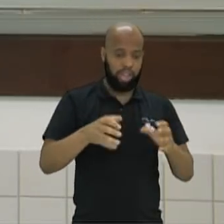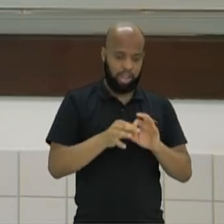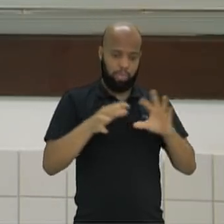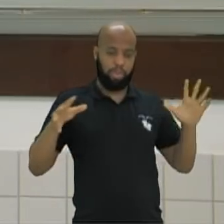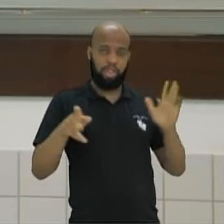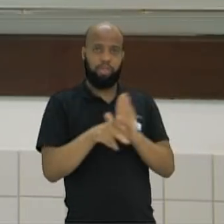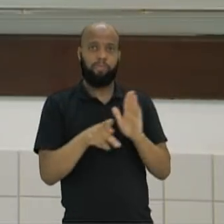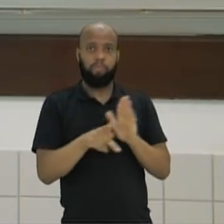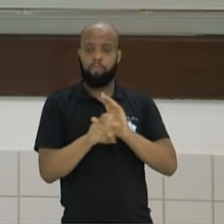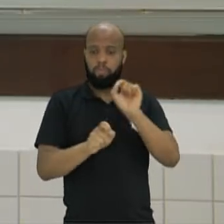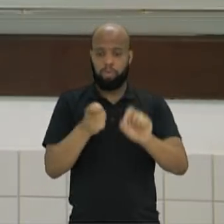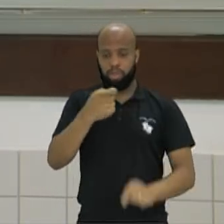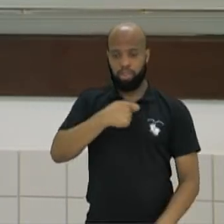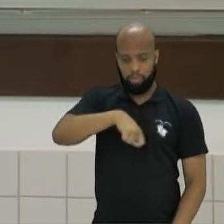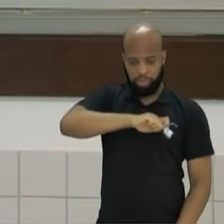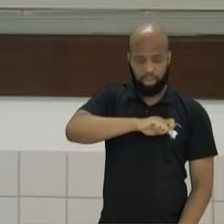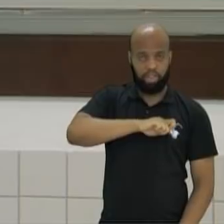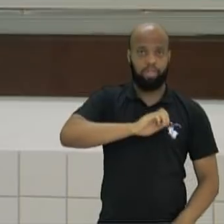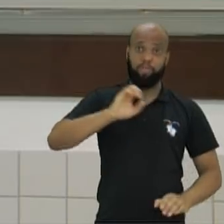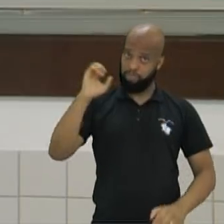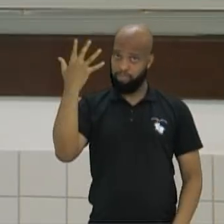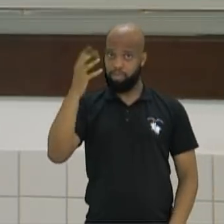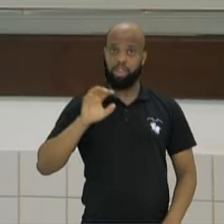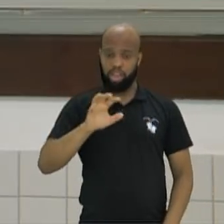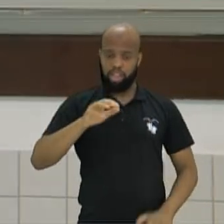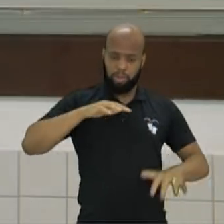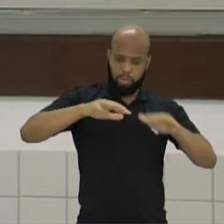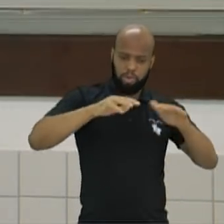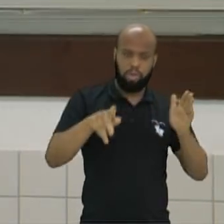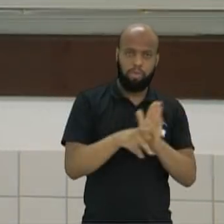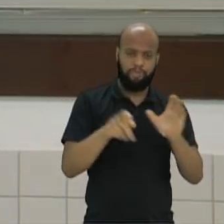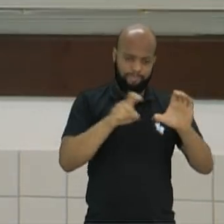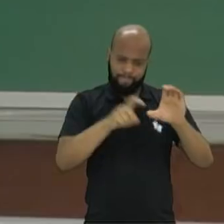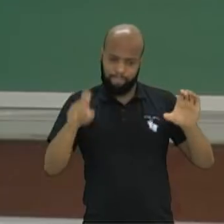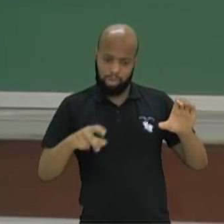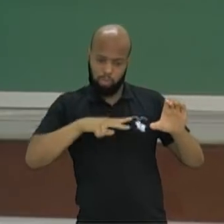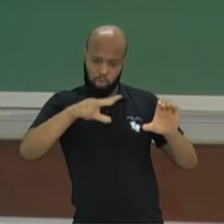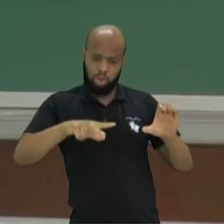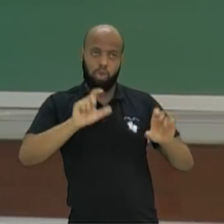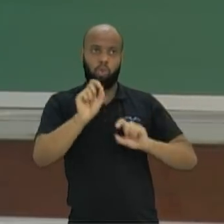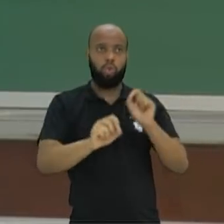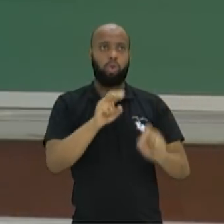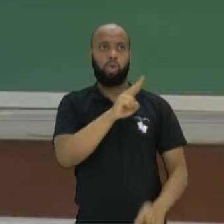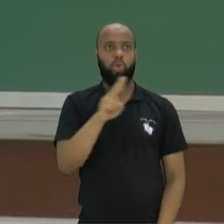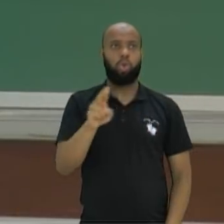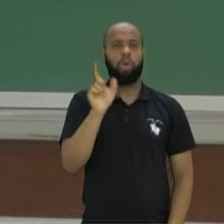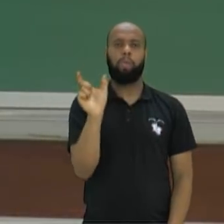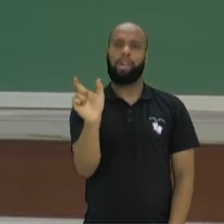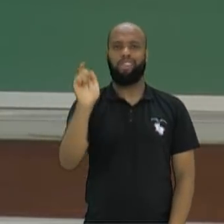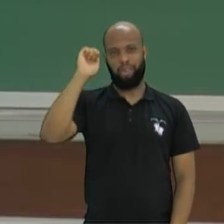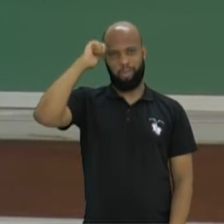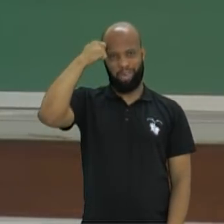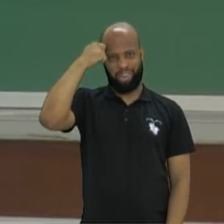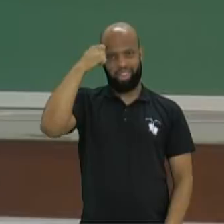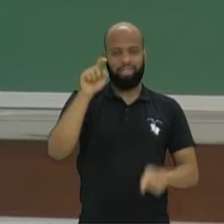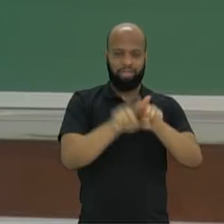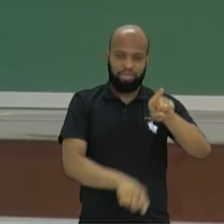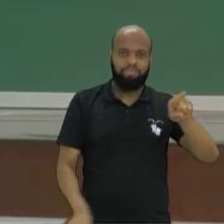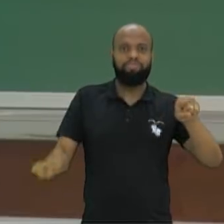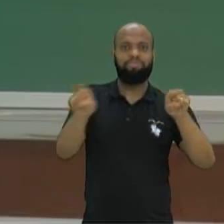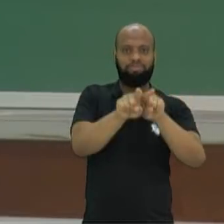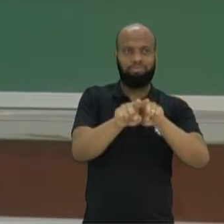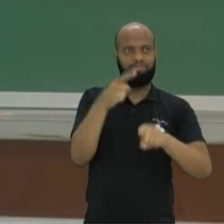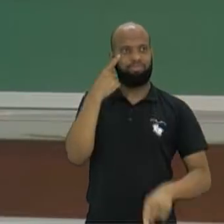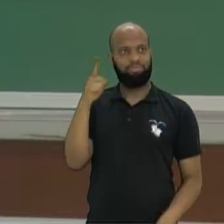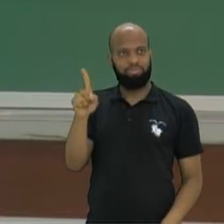do domínio espanhol. E aconteceu. Esse movimento de libertação português chama-se Restauração, que termina em